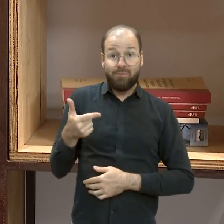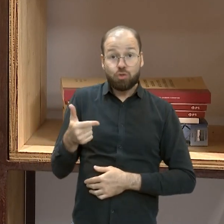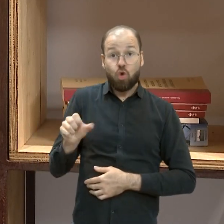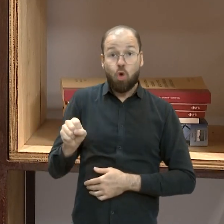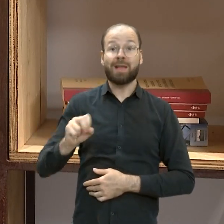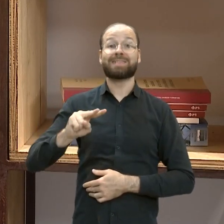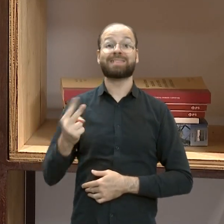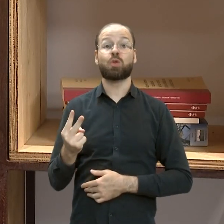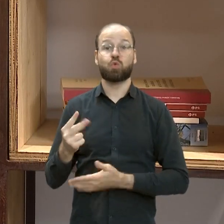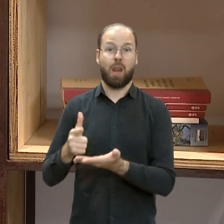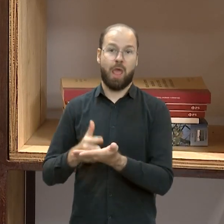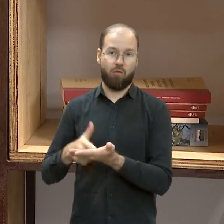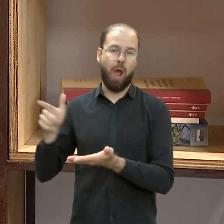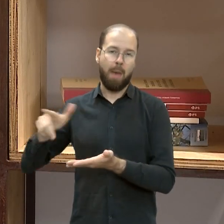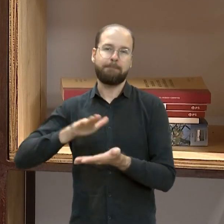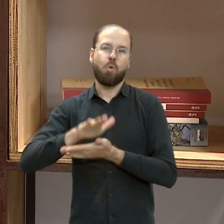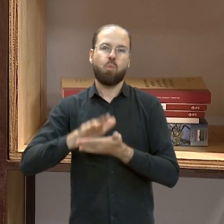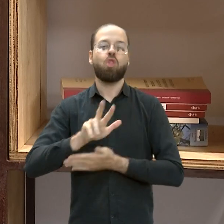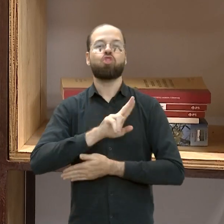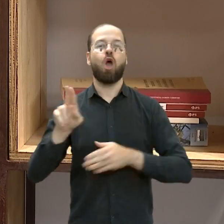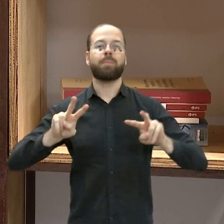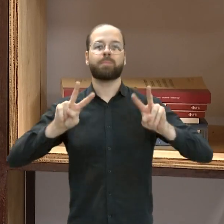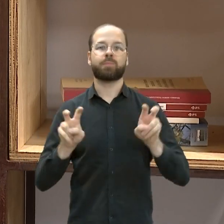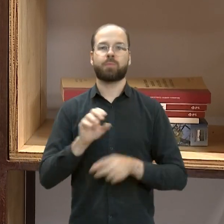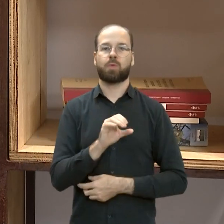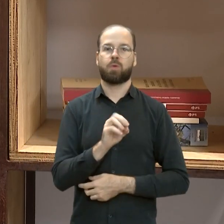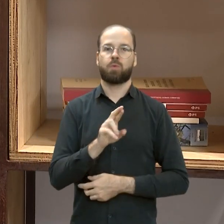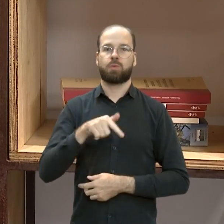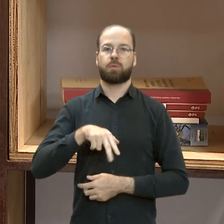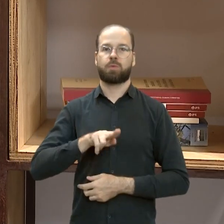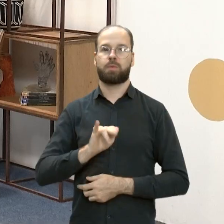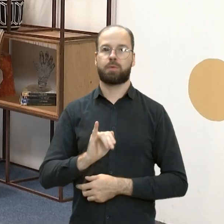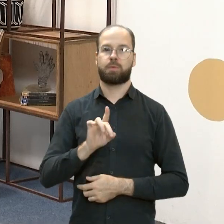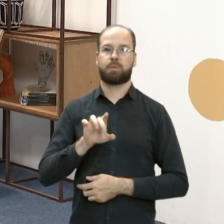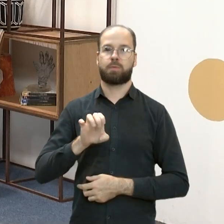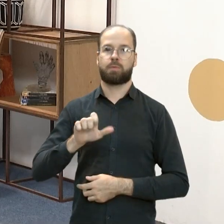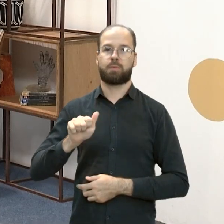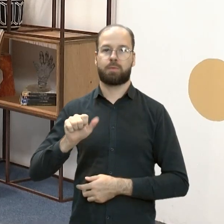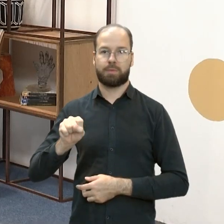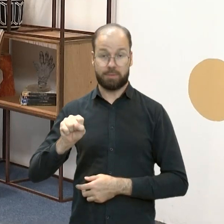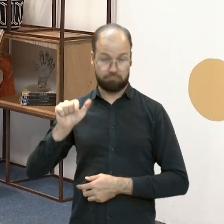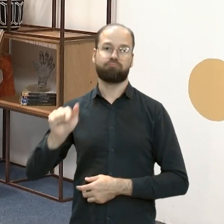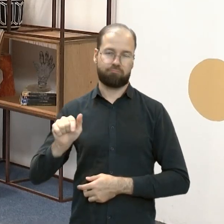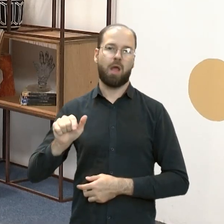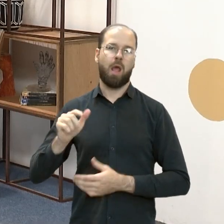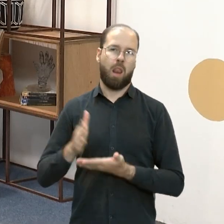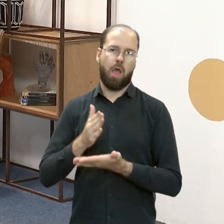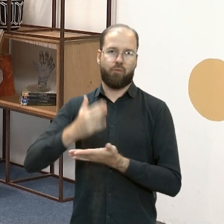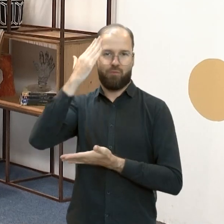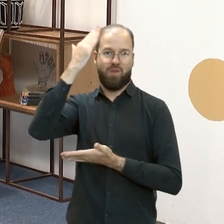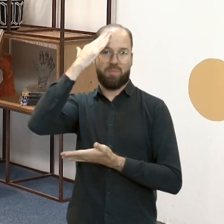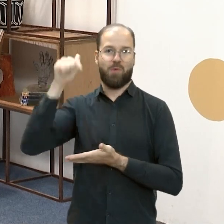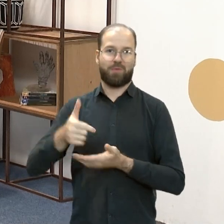livro, que foi Orquídeas, um livro também de poemas, de poesias. Hebe, agora eu queria que você falasse um pouco mais, claro, se quiser,